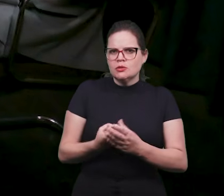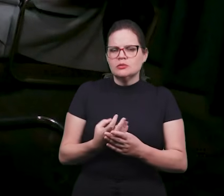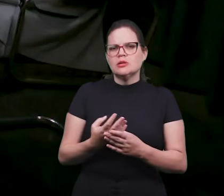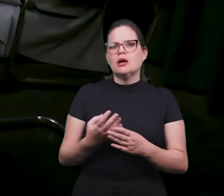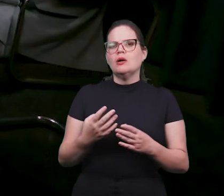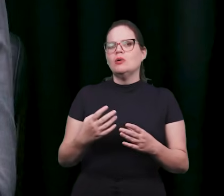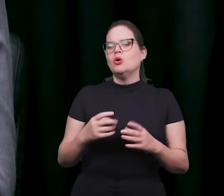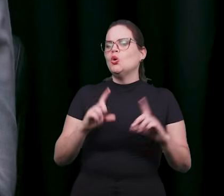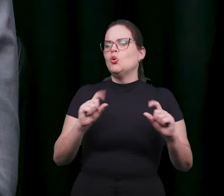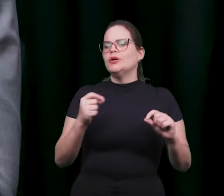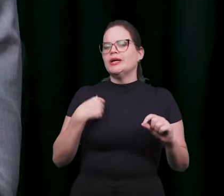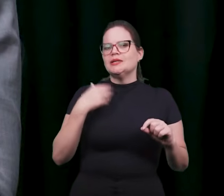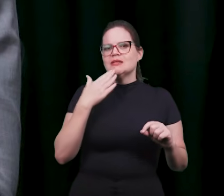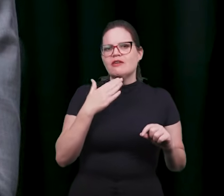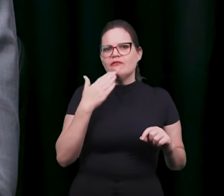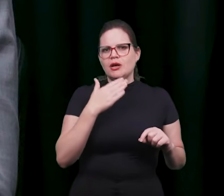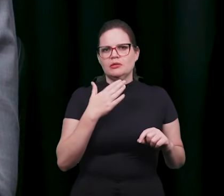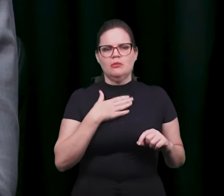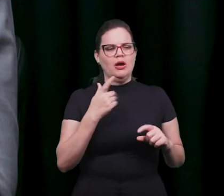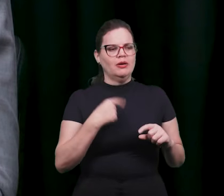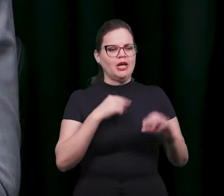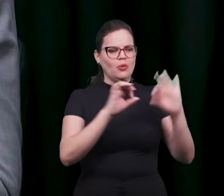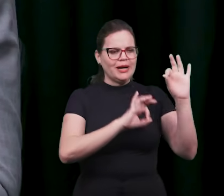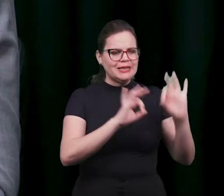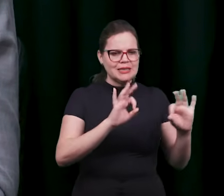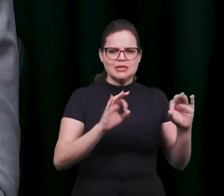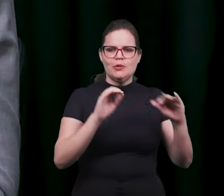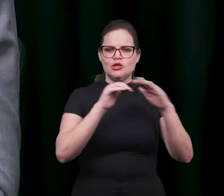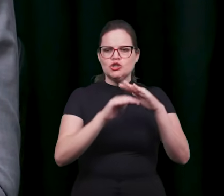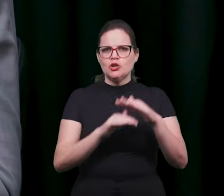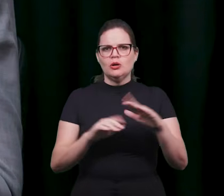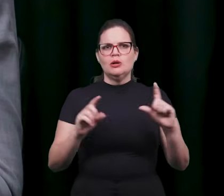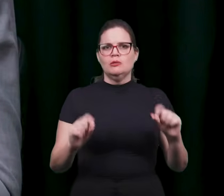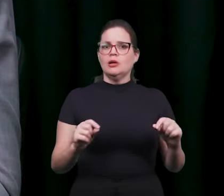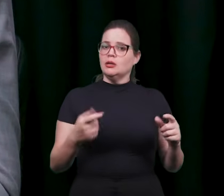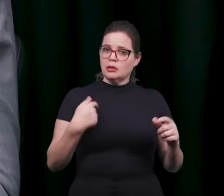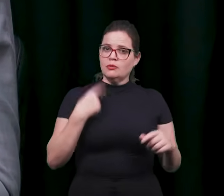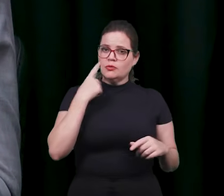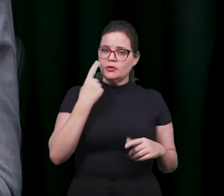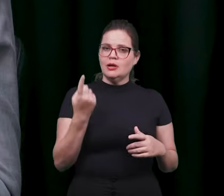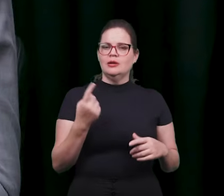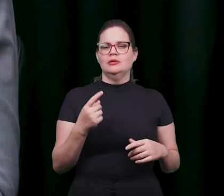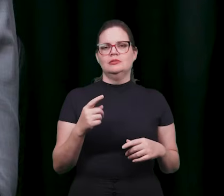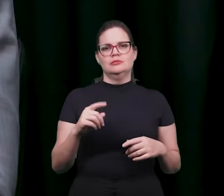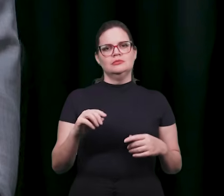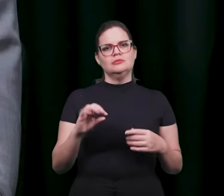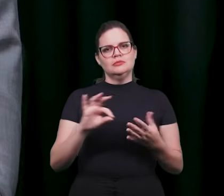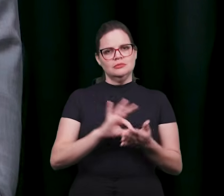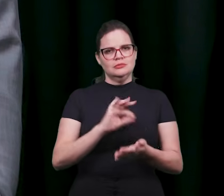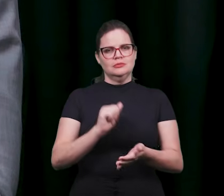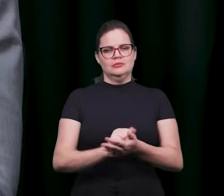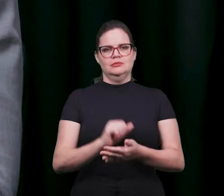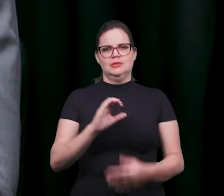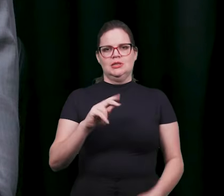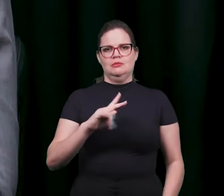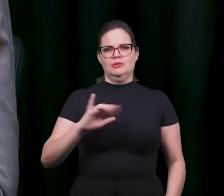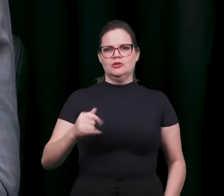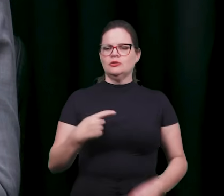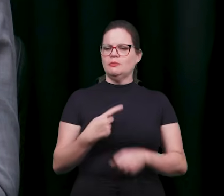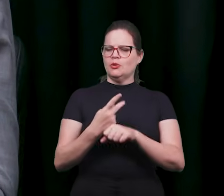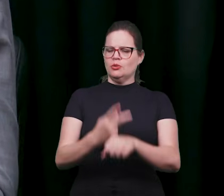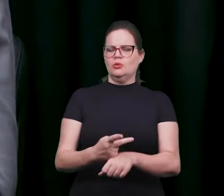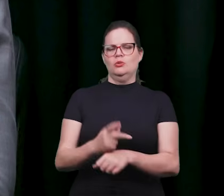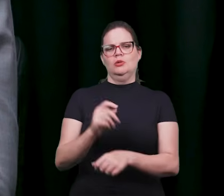de anunciar o produto, é de estoque, é de organização. Se formaliza, tem um CNPJ, procure o